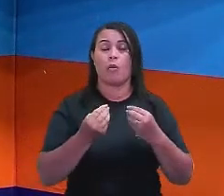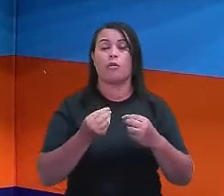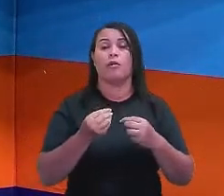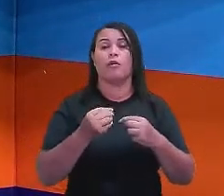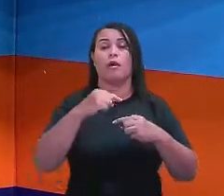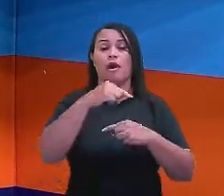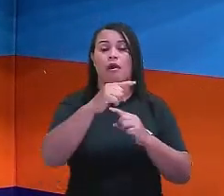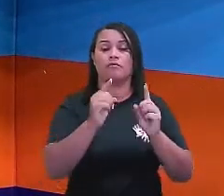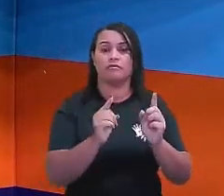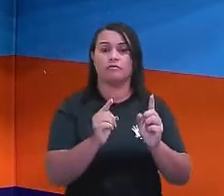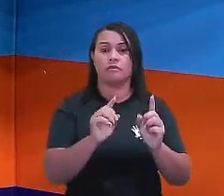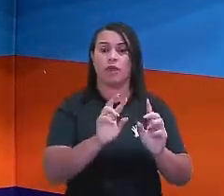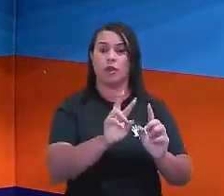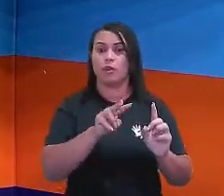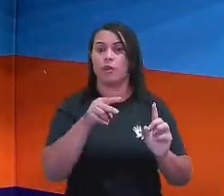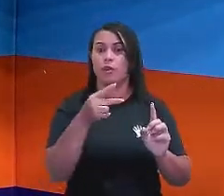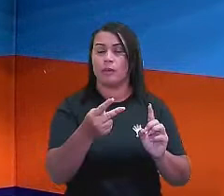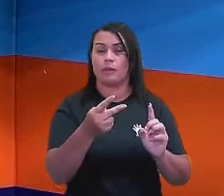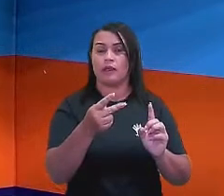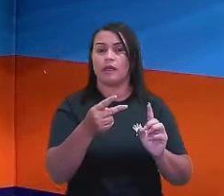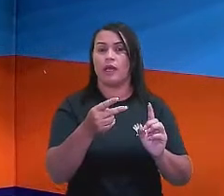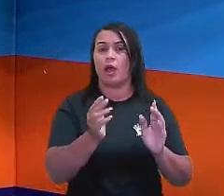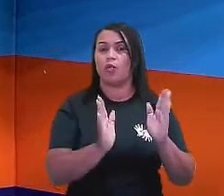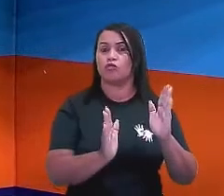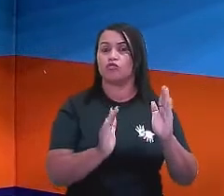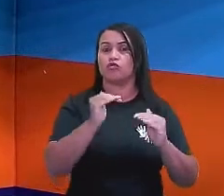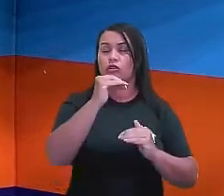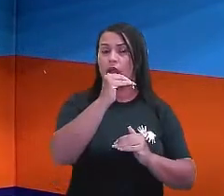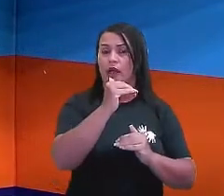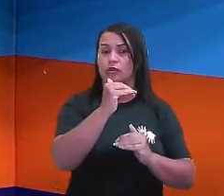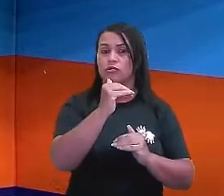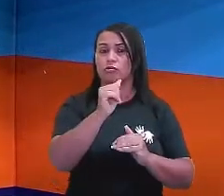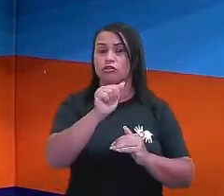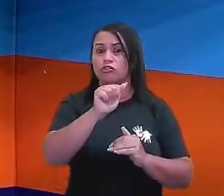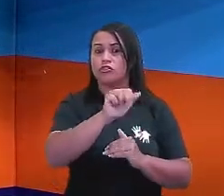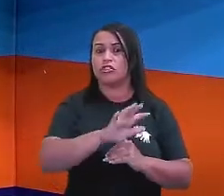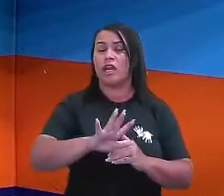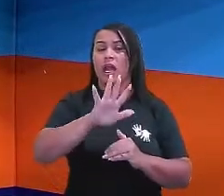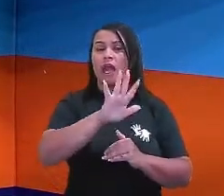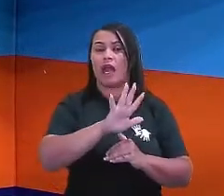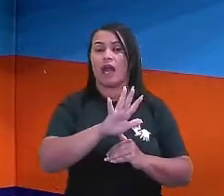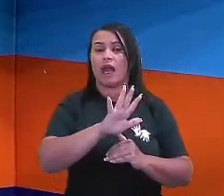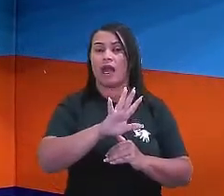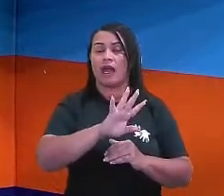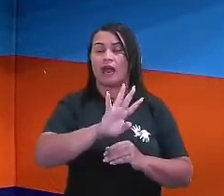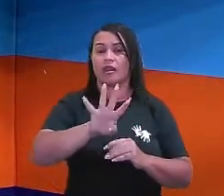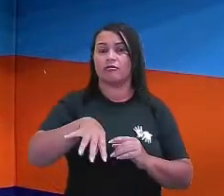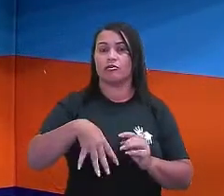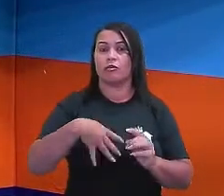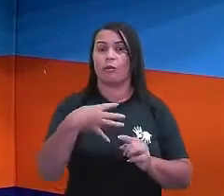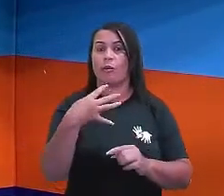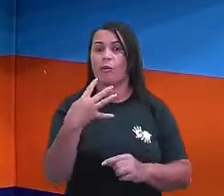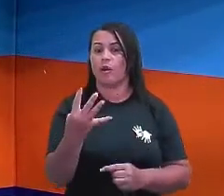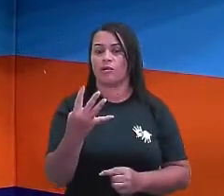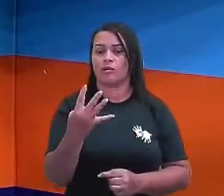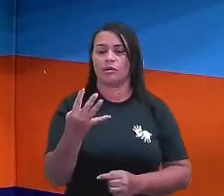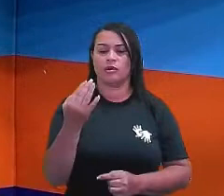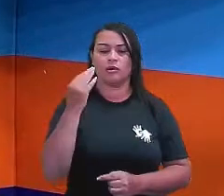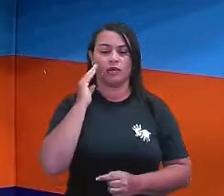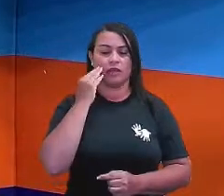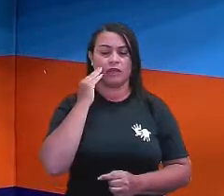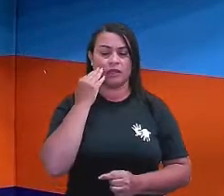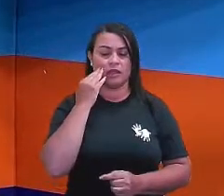podemos ver, não. Percebemos que ao duplicar o lado, a área quadruplicou, certo? A